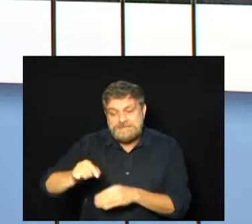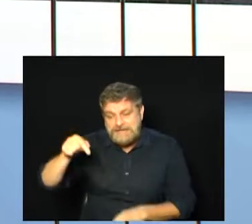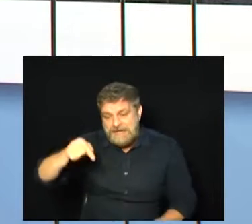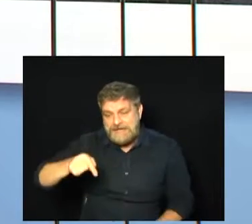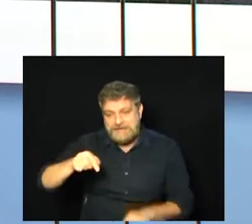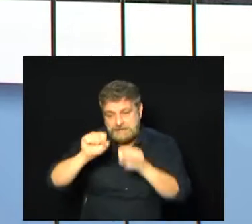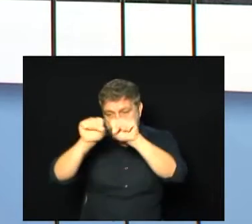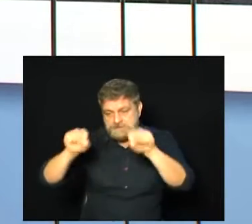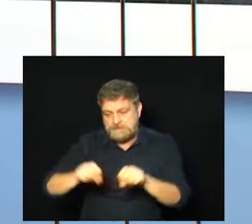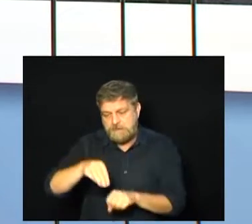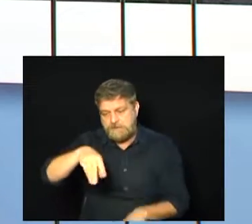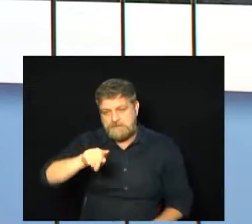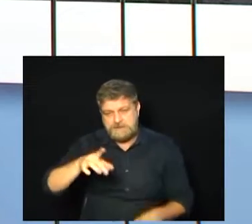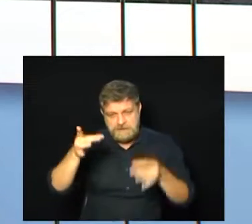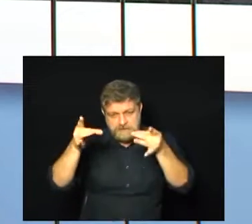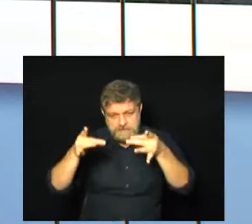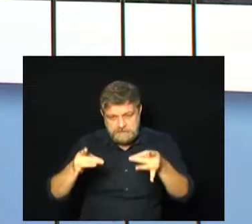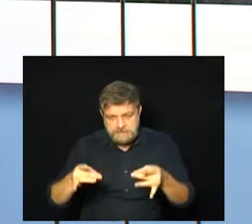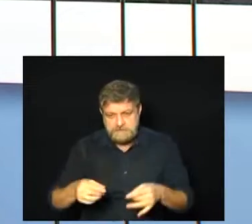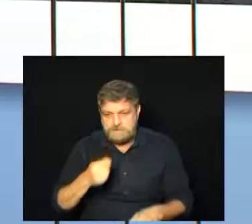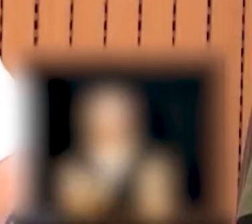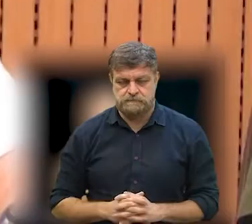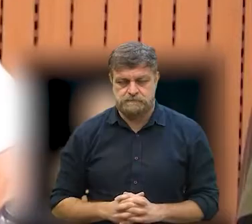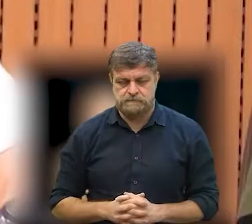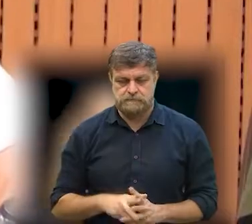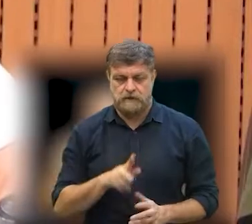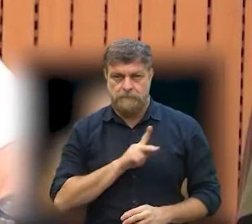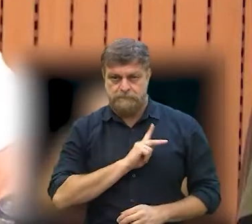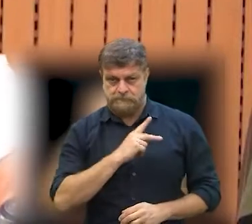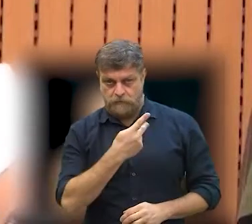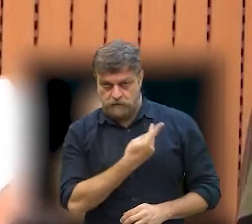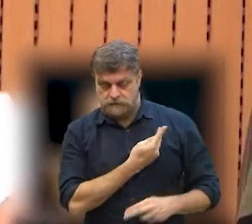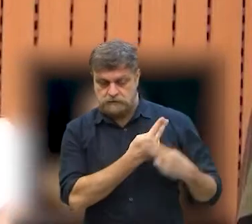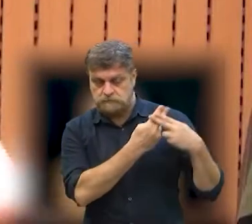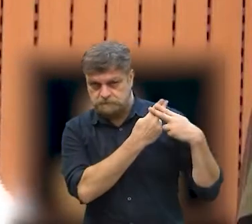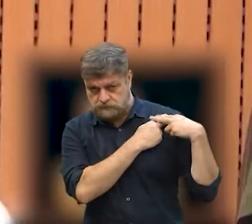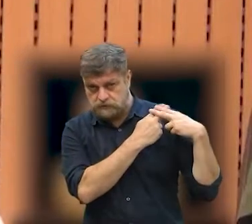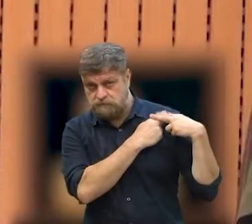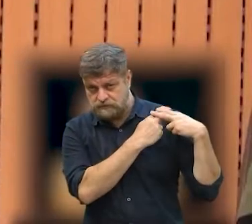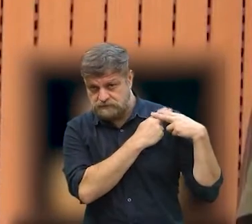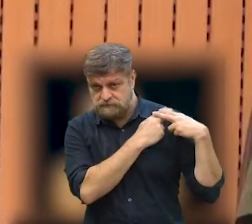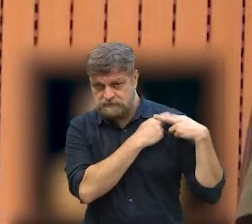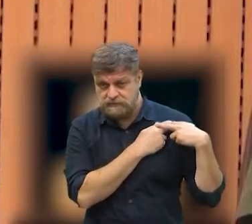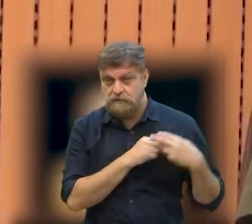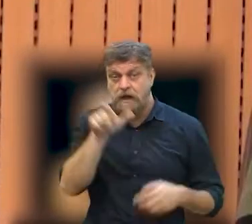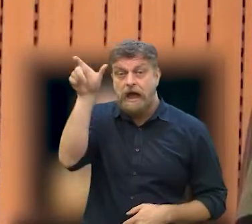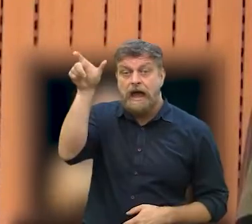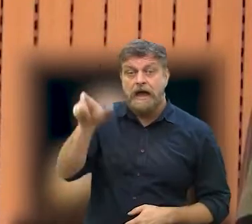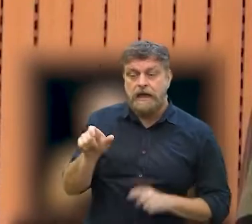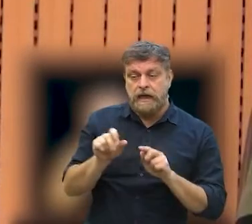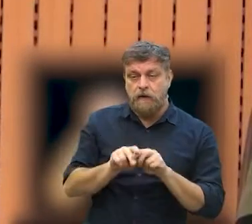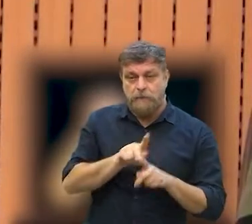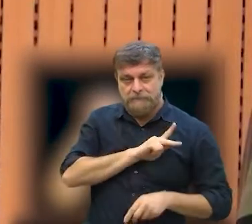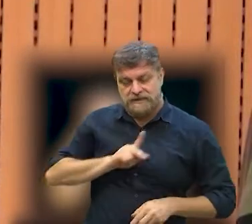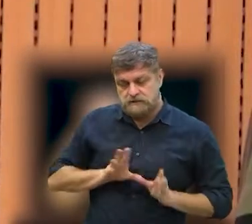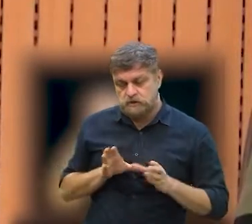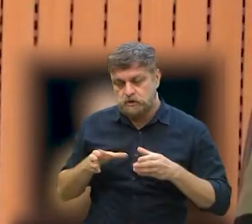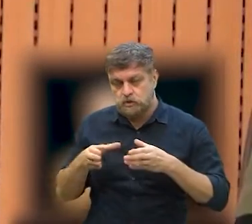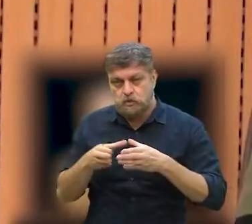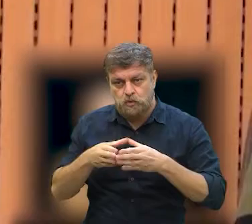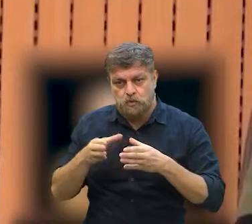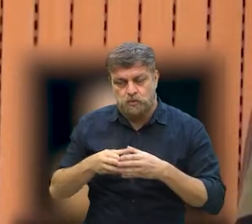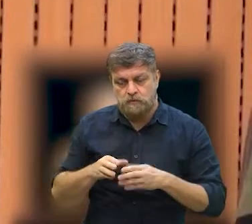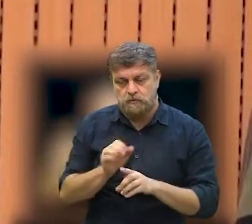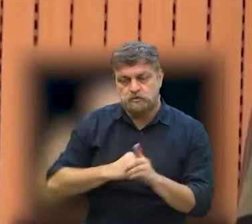Gatti. Confira os detalhes com Michel Morim. Sob o comando do vereador Paulo Haddad, que é presidente da Comissão Permanente